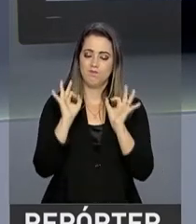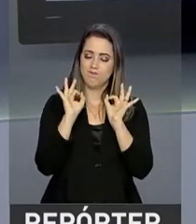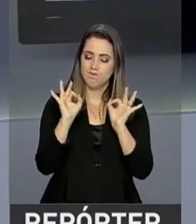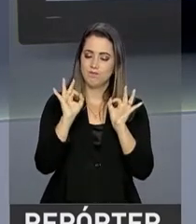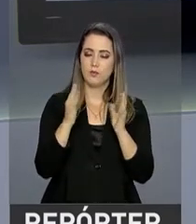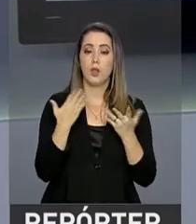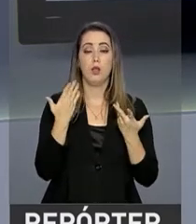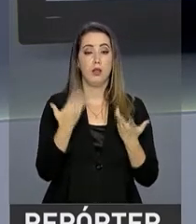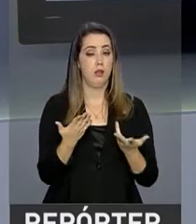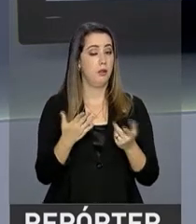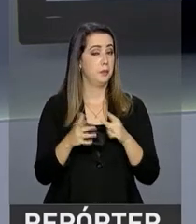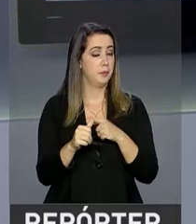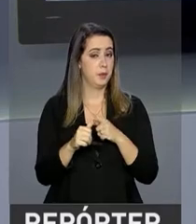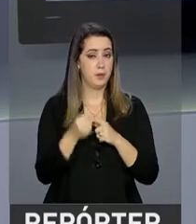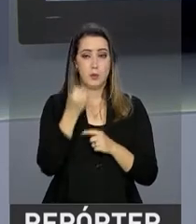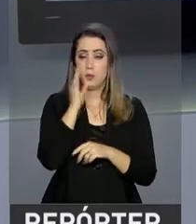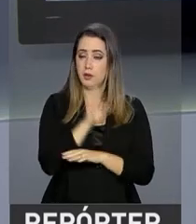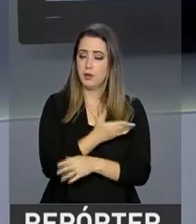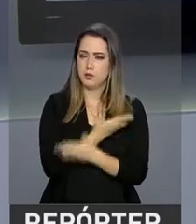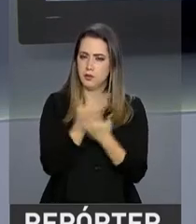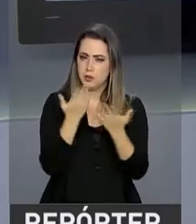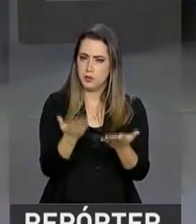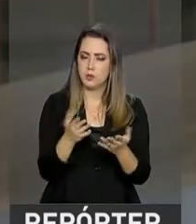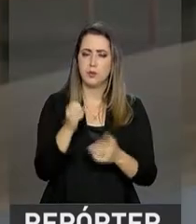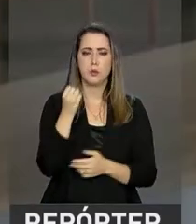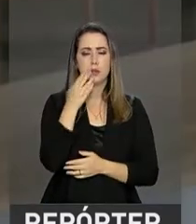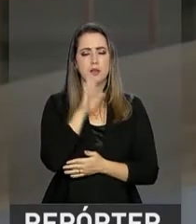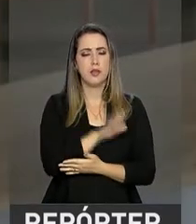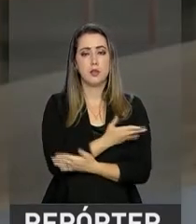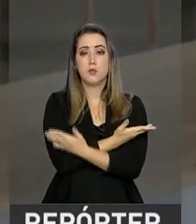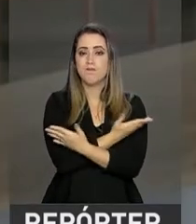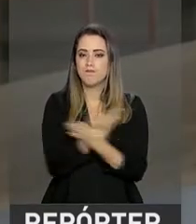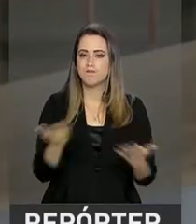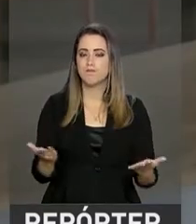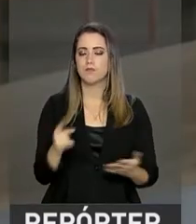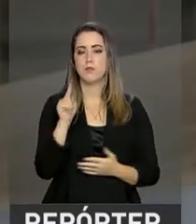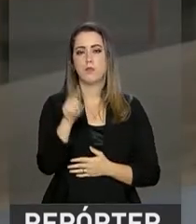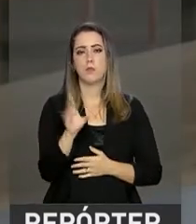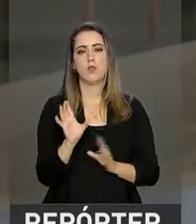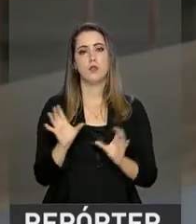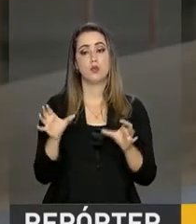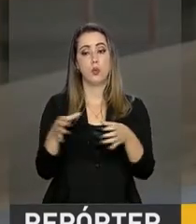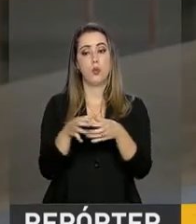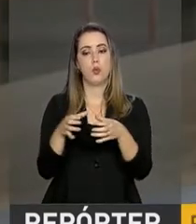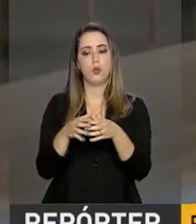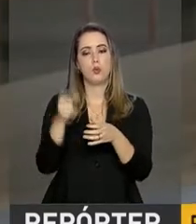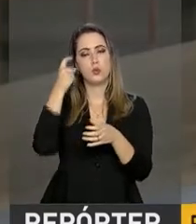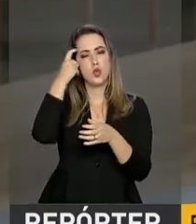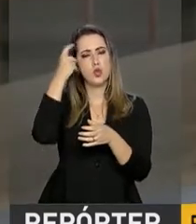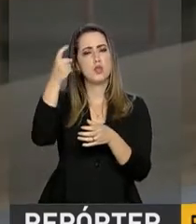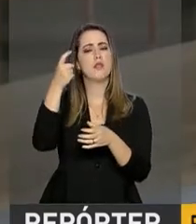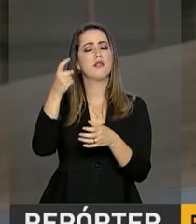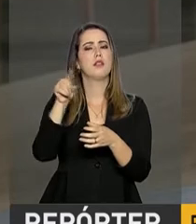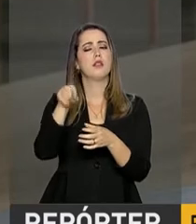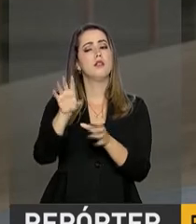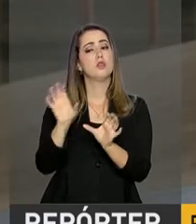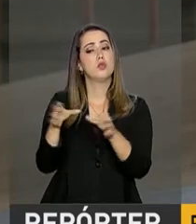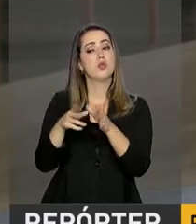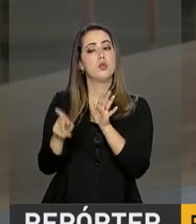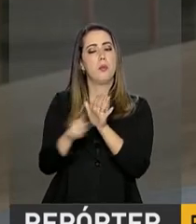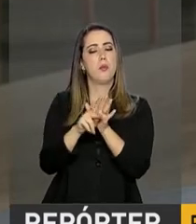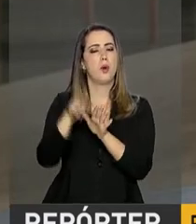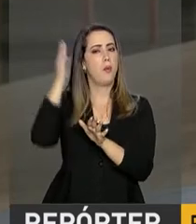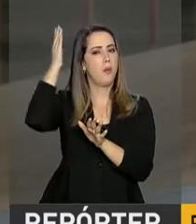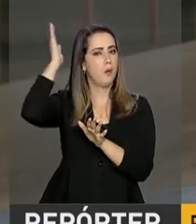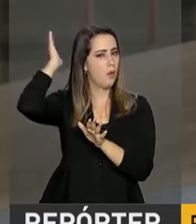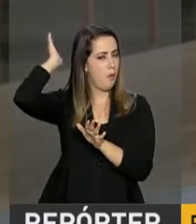Exatamente, Ana Gabriela. Primeiramente, boa tarde para você, boa tarde a todos. Este Centro Integrado de Inteligência de Segurança Pública no estado do